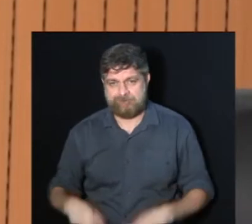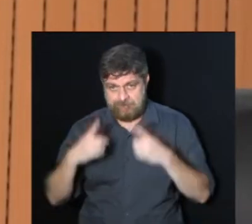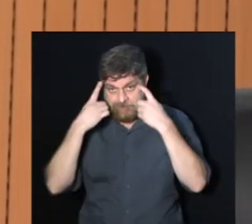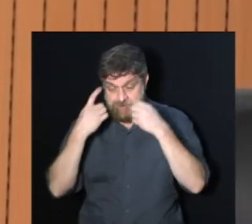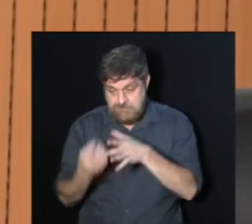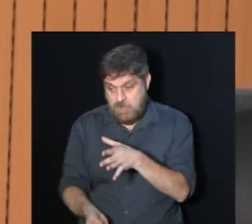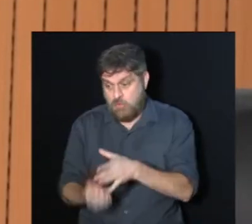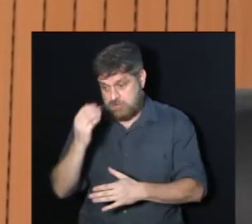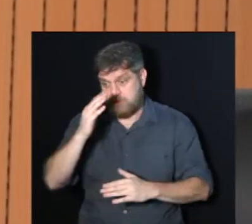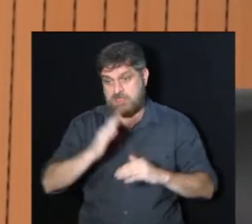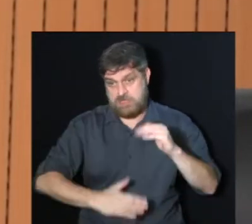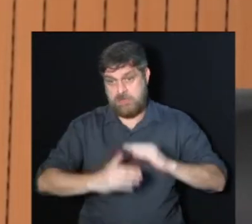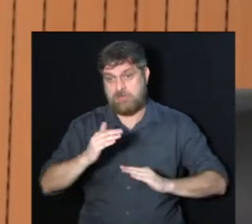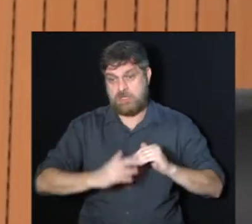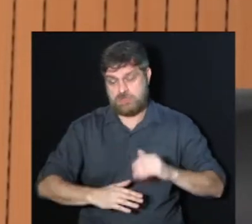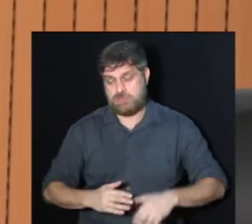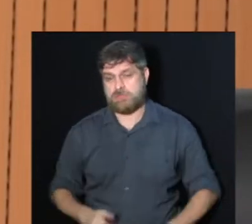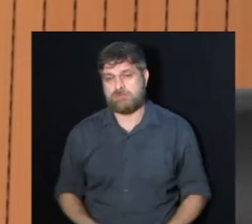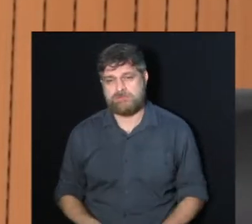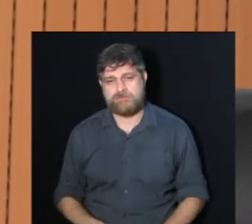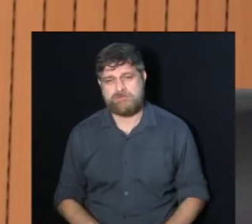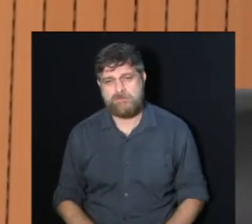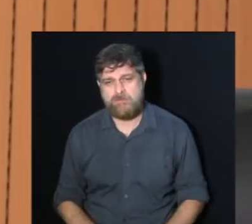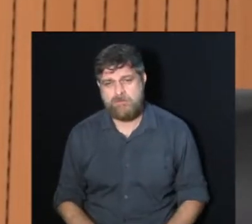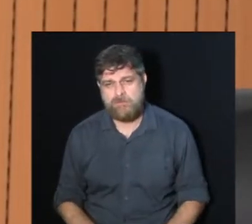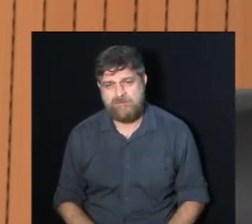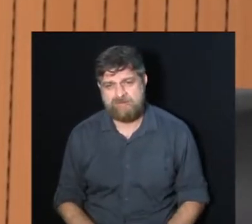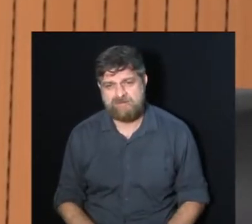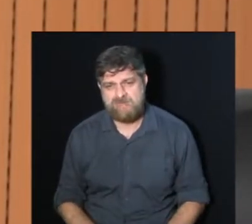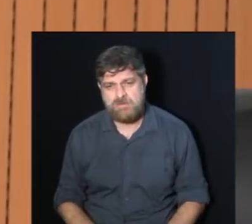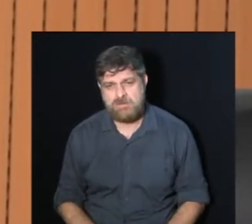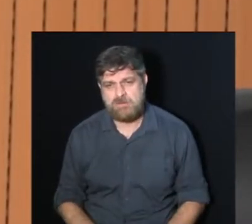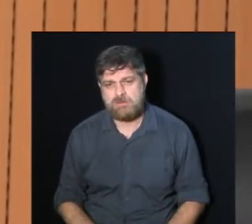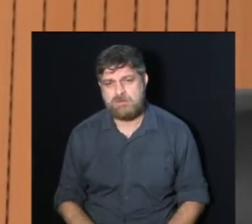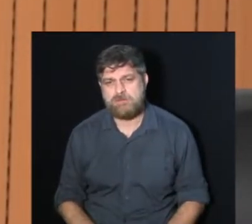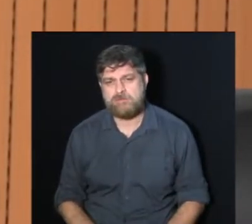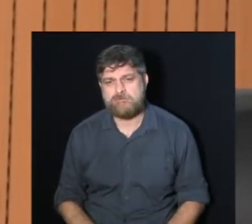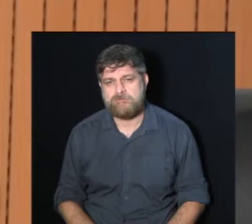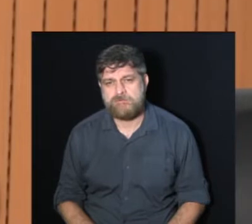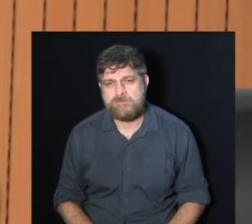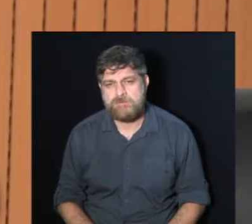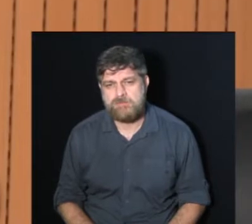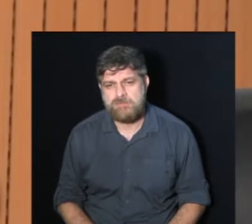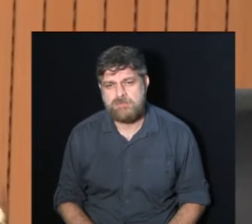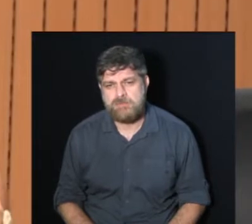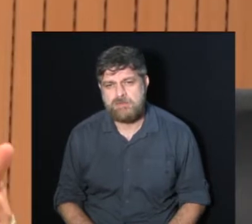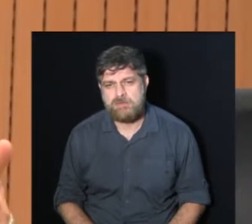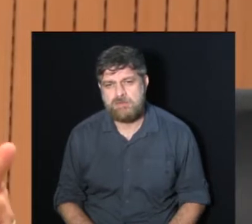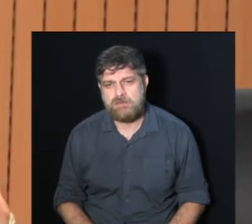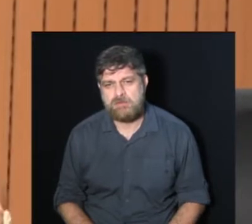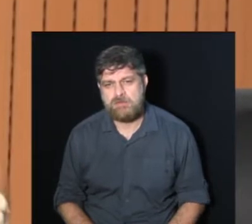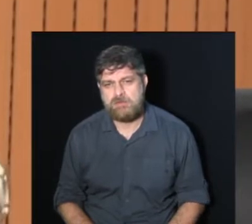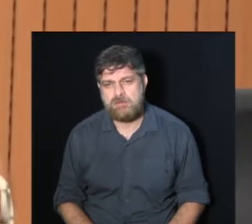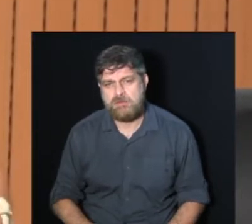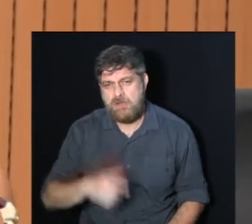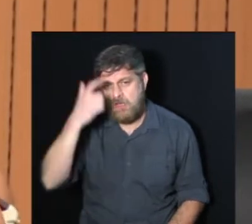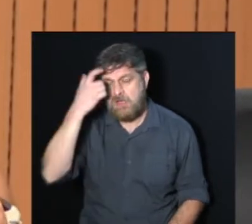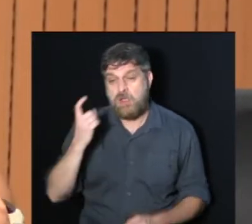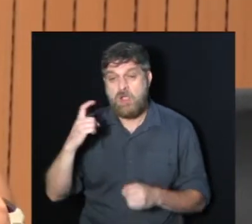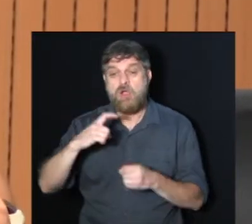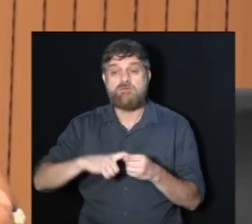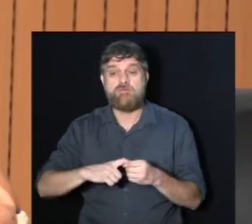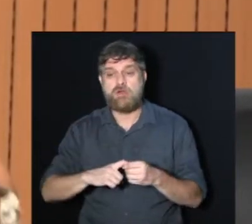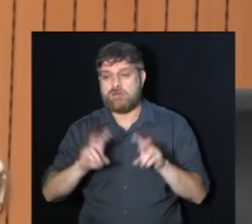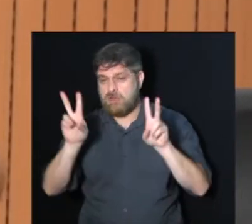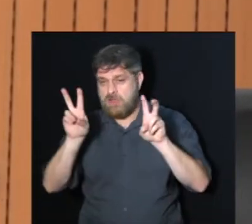realmente aconteça. E aí, eu volto para aquele ponto,